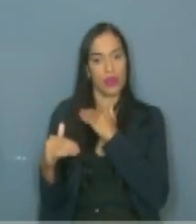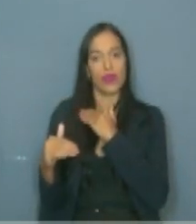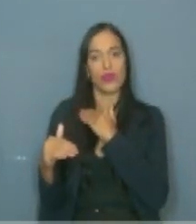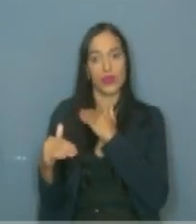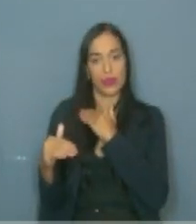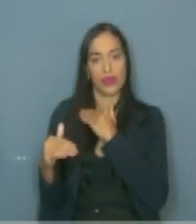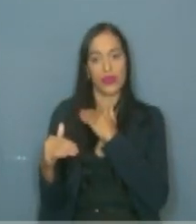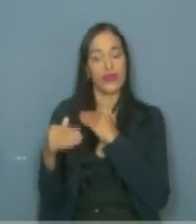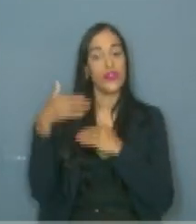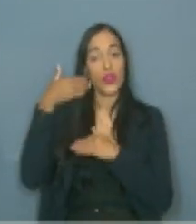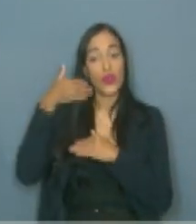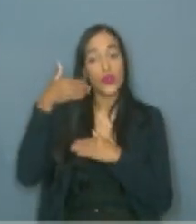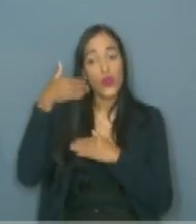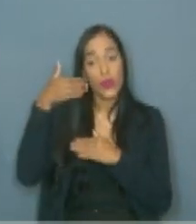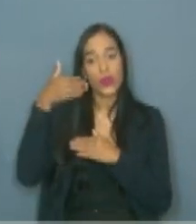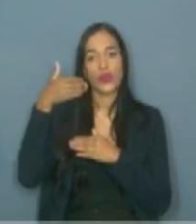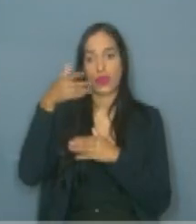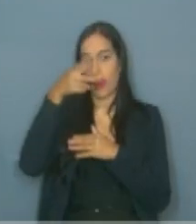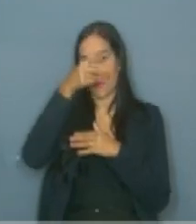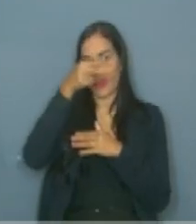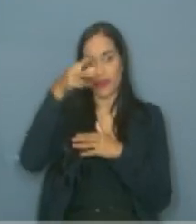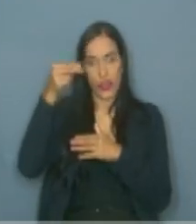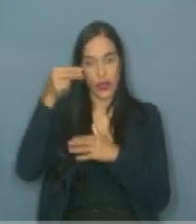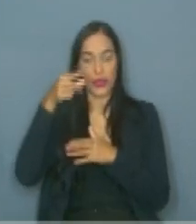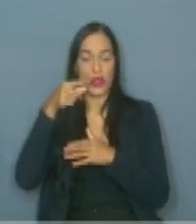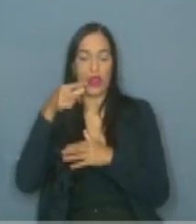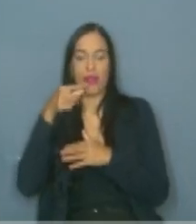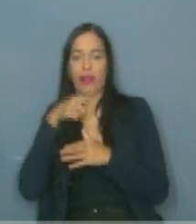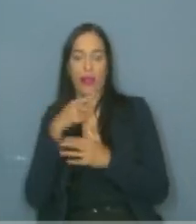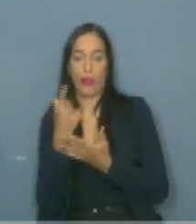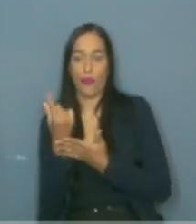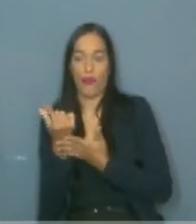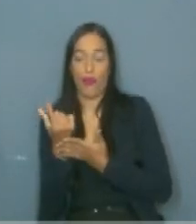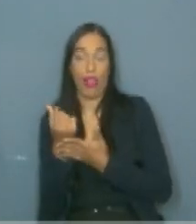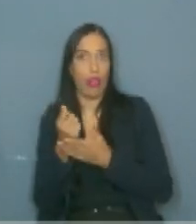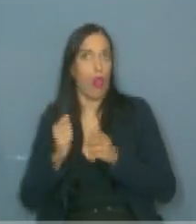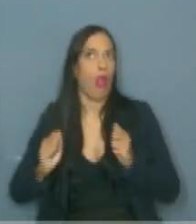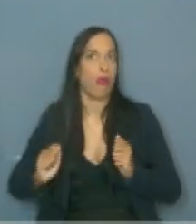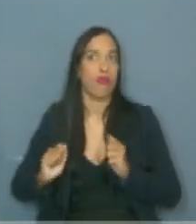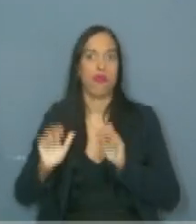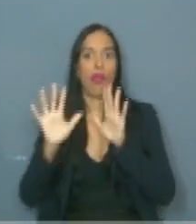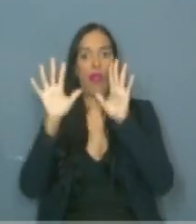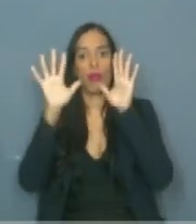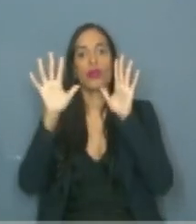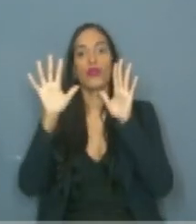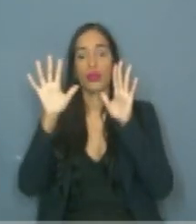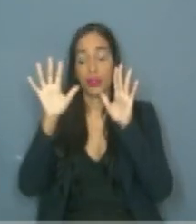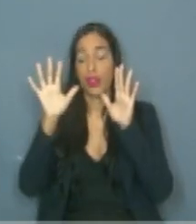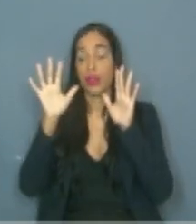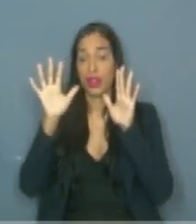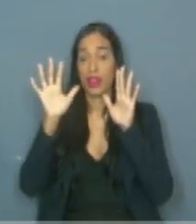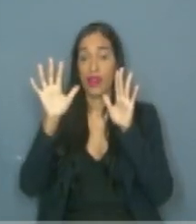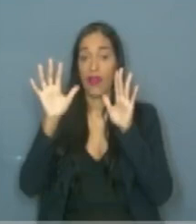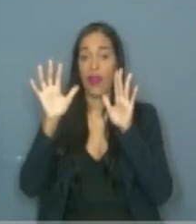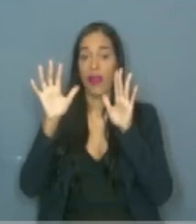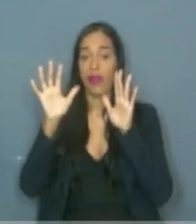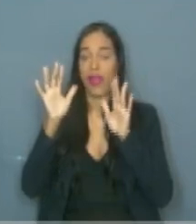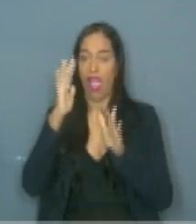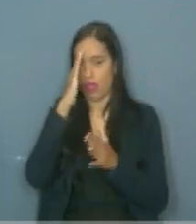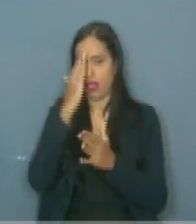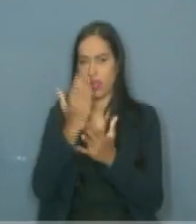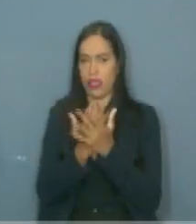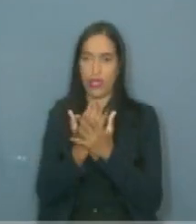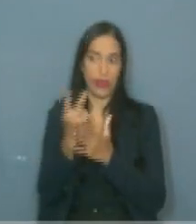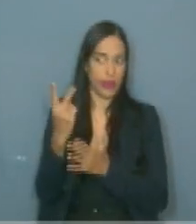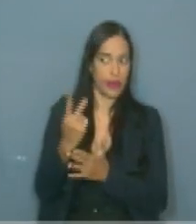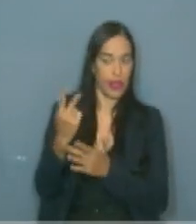do discurso, Vossa Excelência, em relação a que a Prefeitura tem aí um valor exorbitante em relação ao que ela pode fazer. E, na verdade, talvez por estarmos em posições